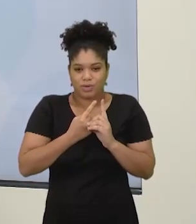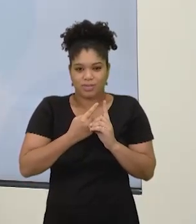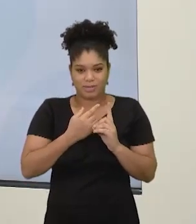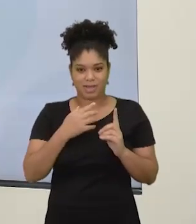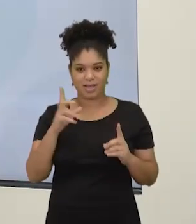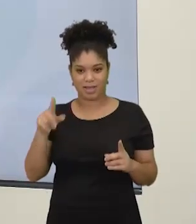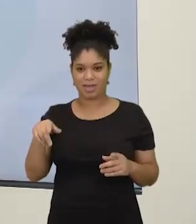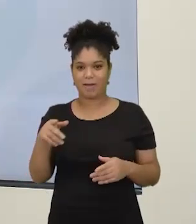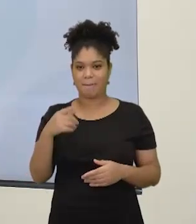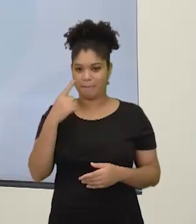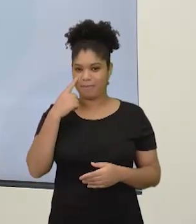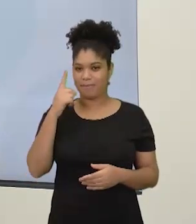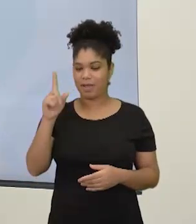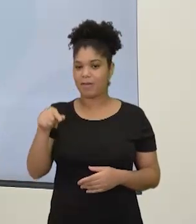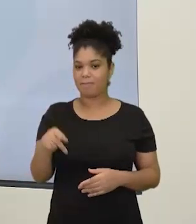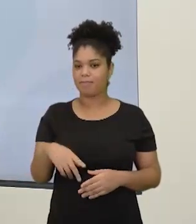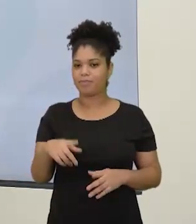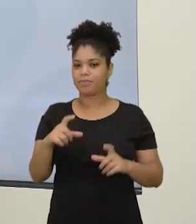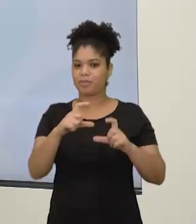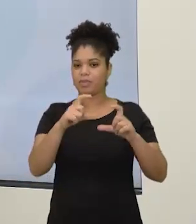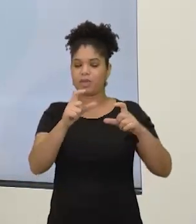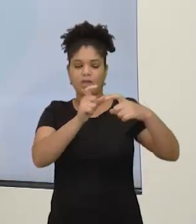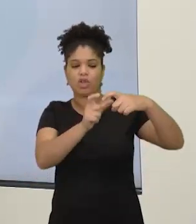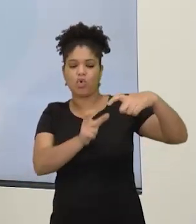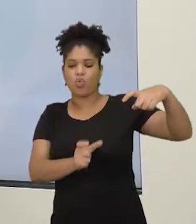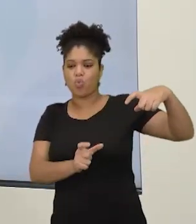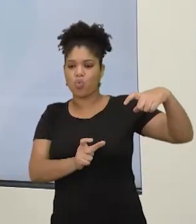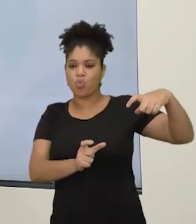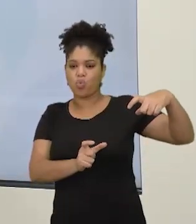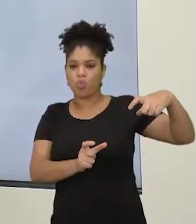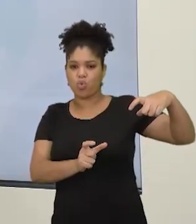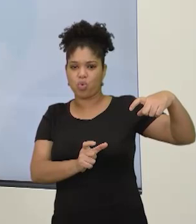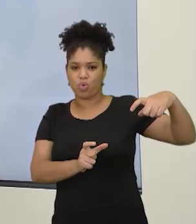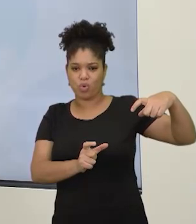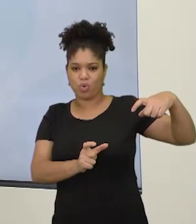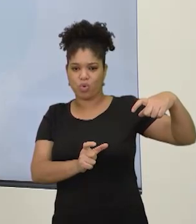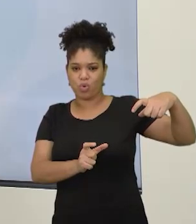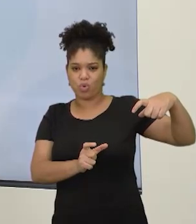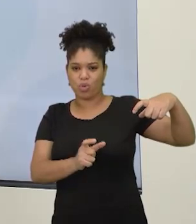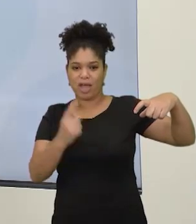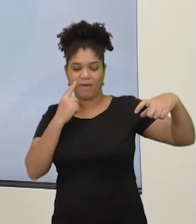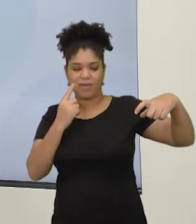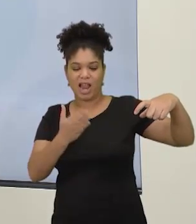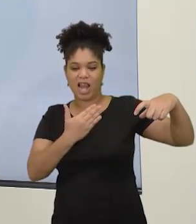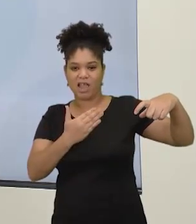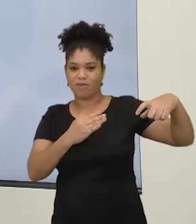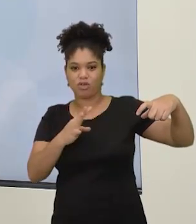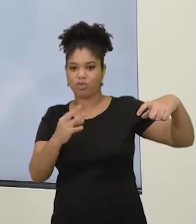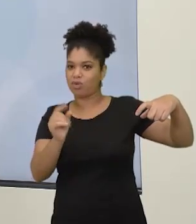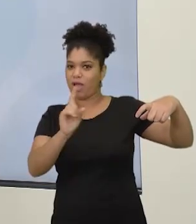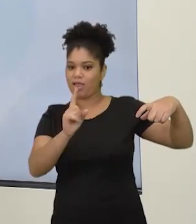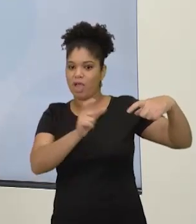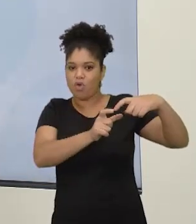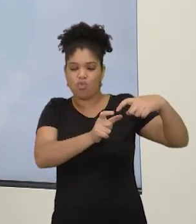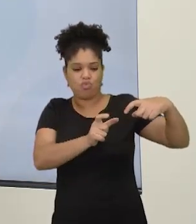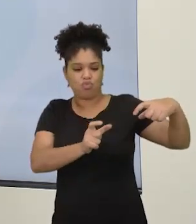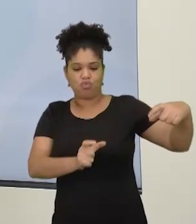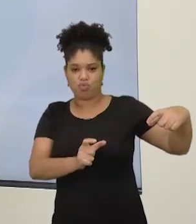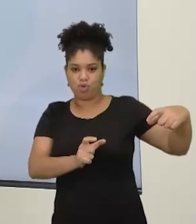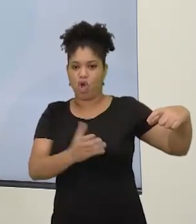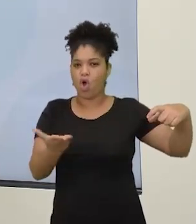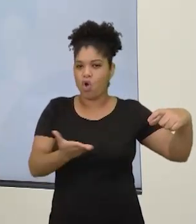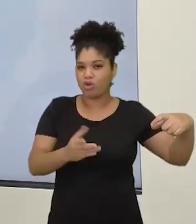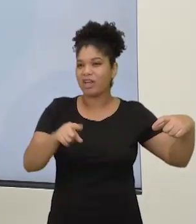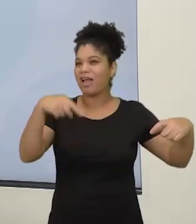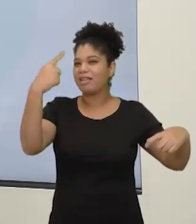mulher, o que acontece? Isso são folhetins. O que são folhetins? São aqueles livros que eles não saem inteiros, eles saem um capítulo